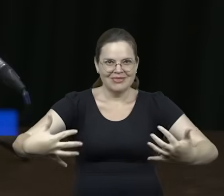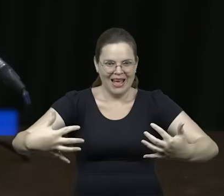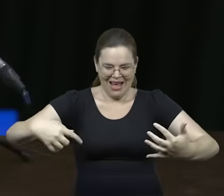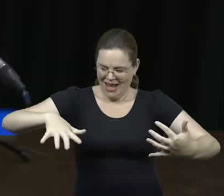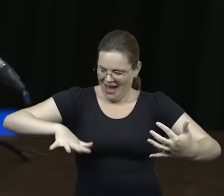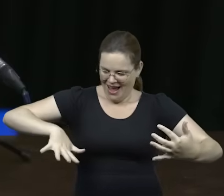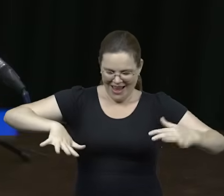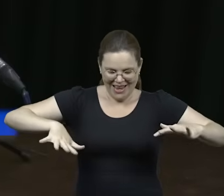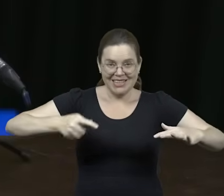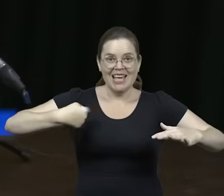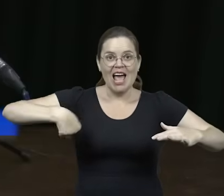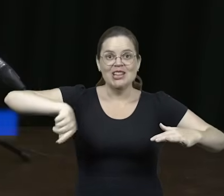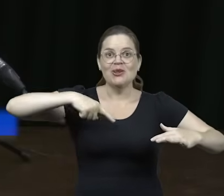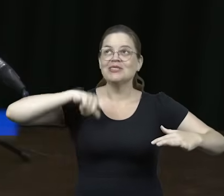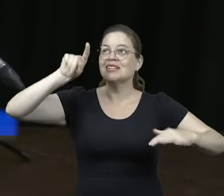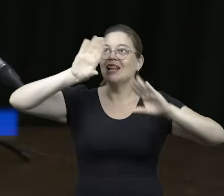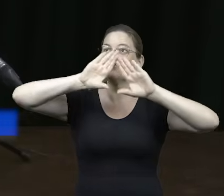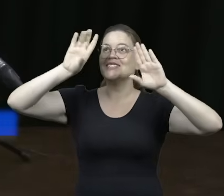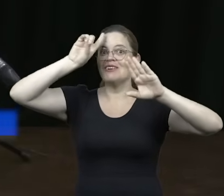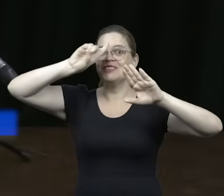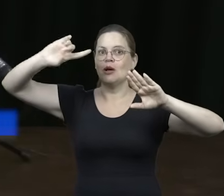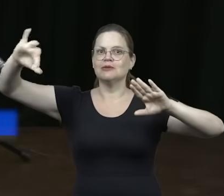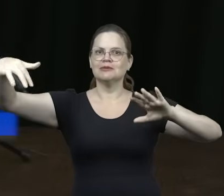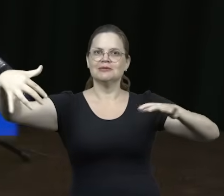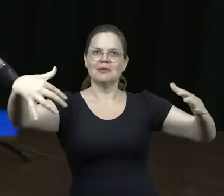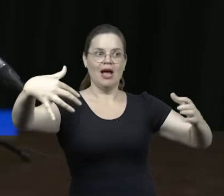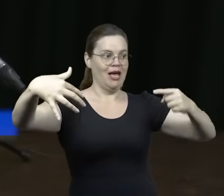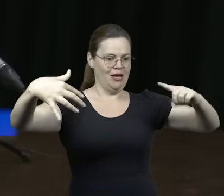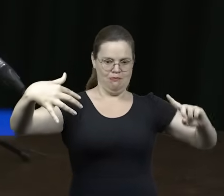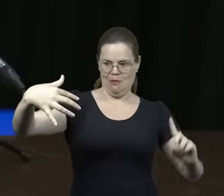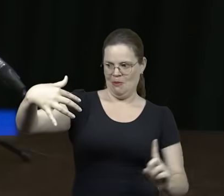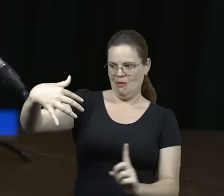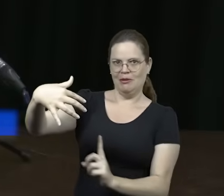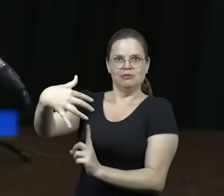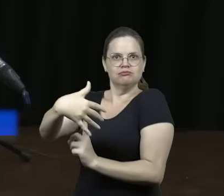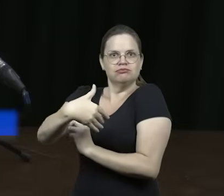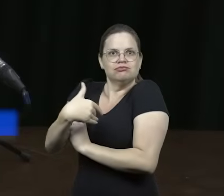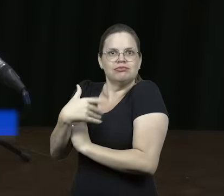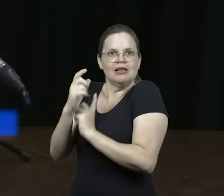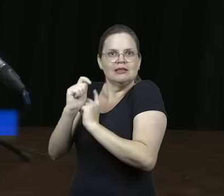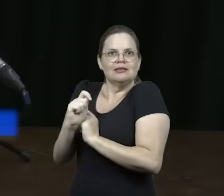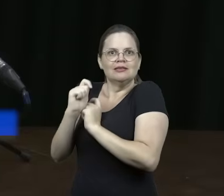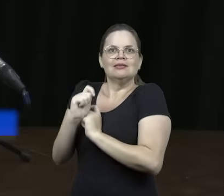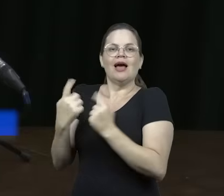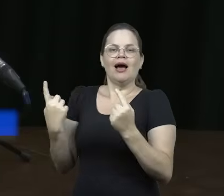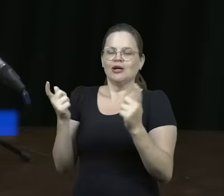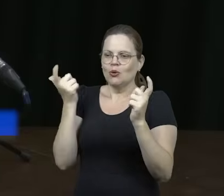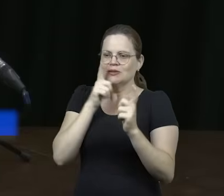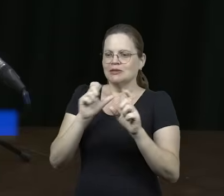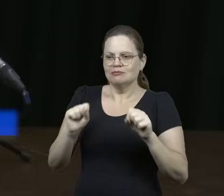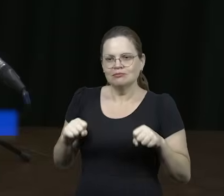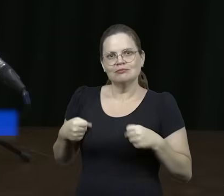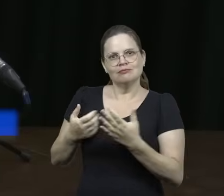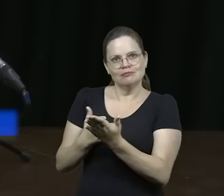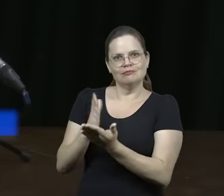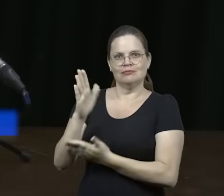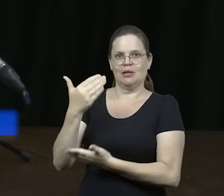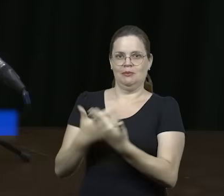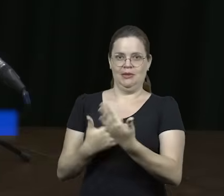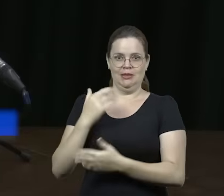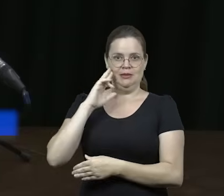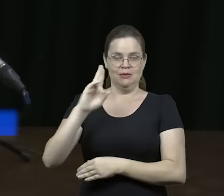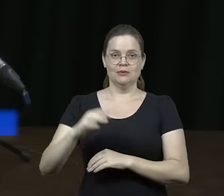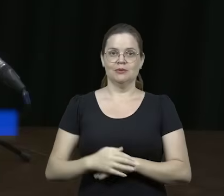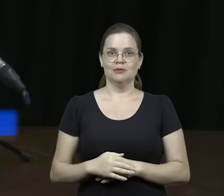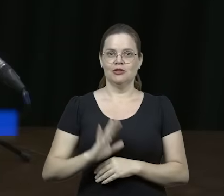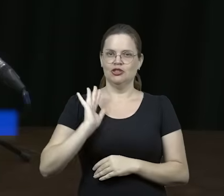condição teremos o auxílio do Senhor, o sustento para essa caminhada, não é? Estamos chegando ao final de mais